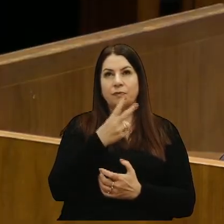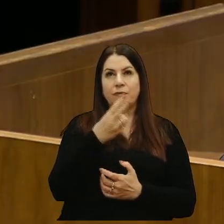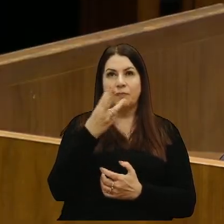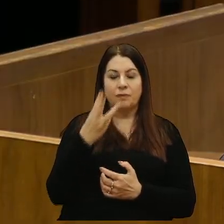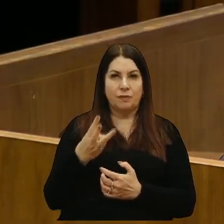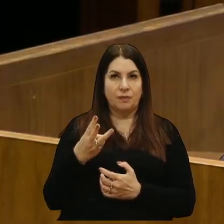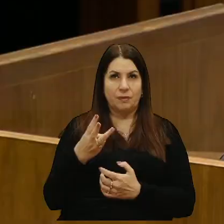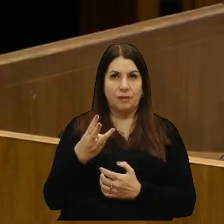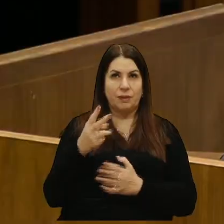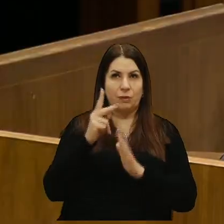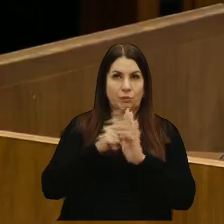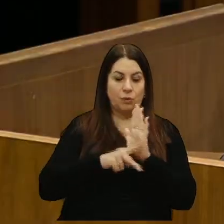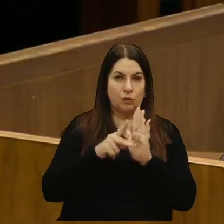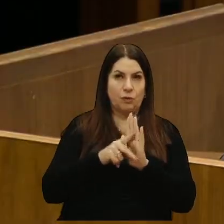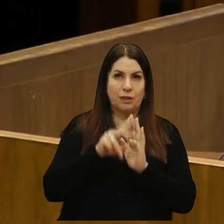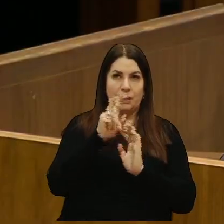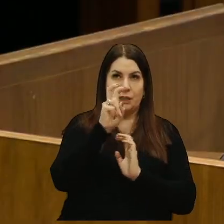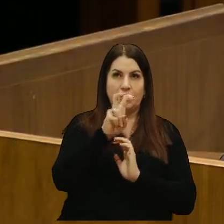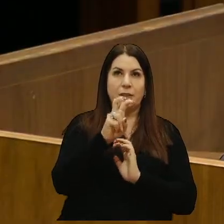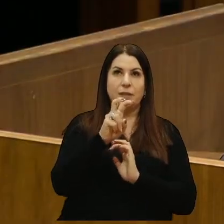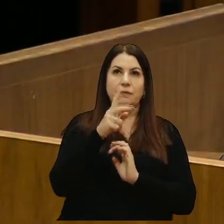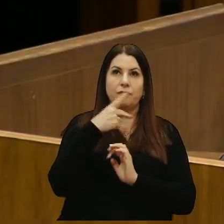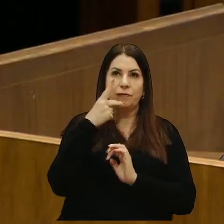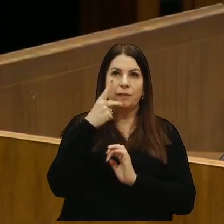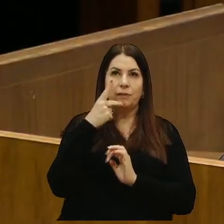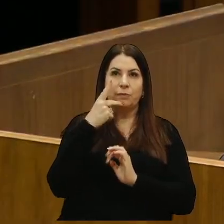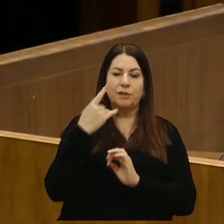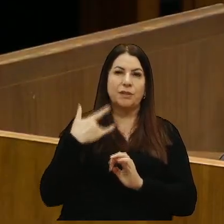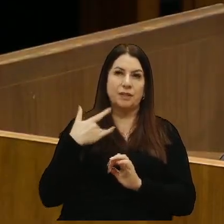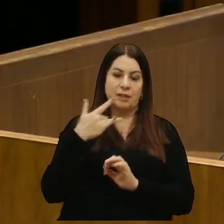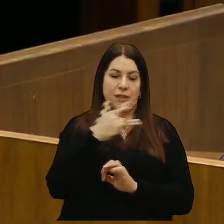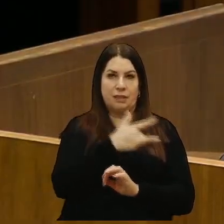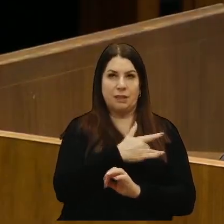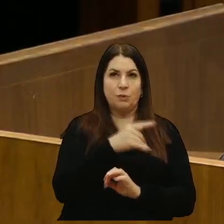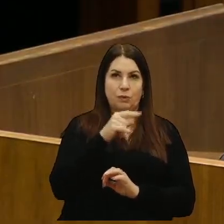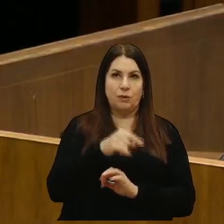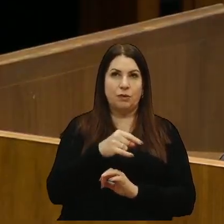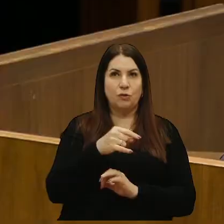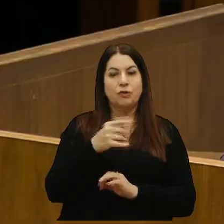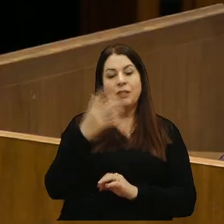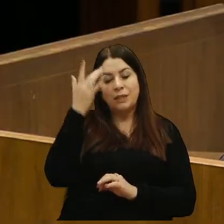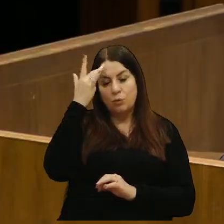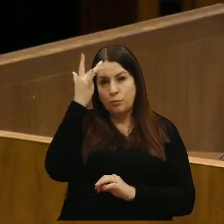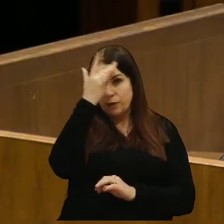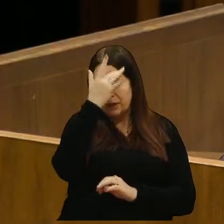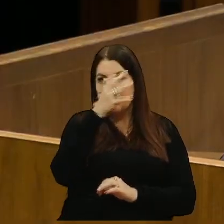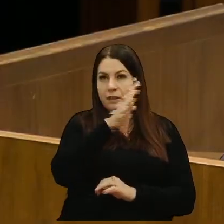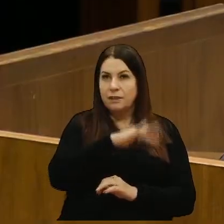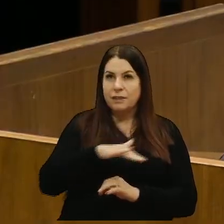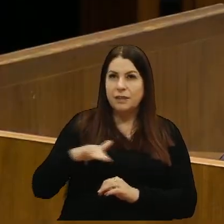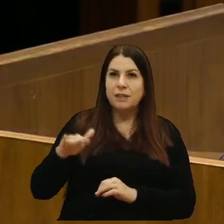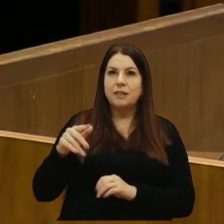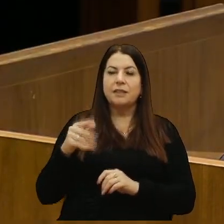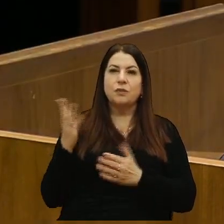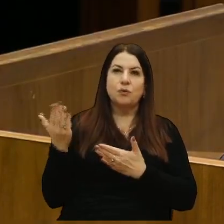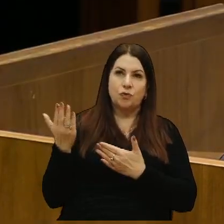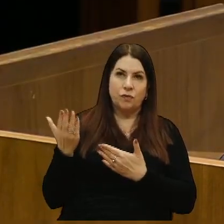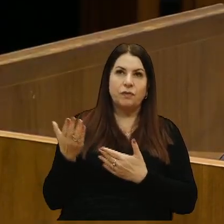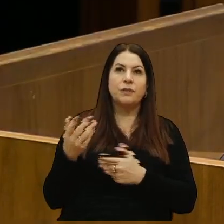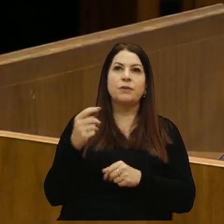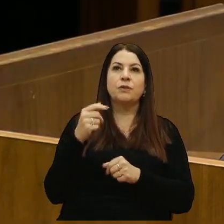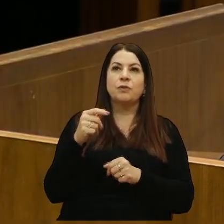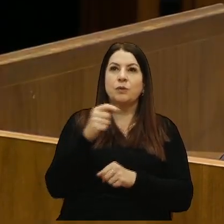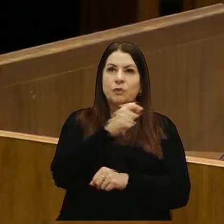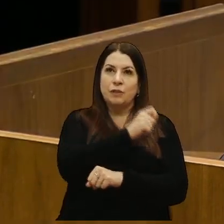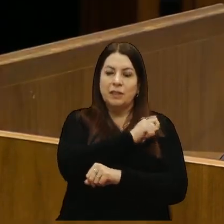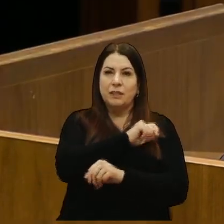23 projetos, 5 falaram sobre saúde mental das crianças, dos adolescentes, dos estudantes